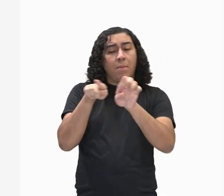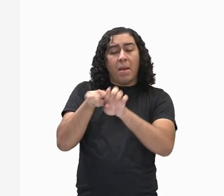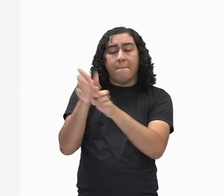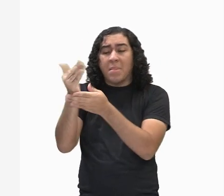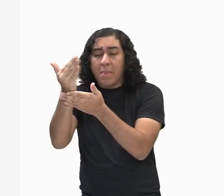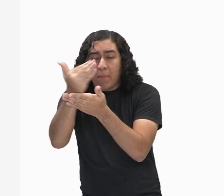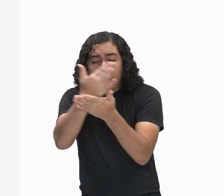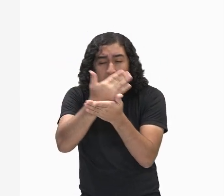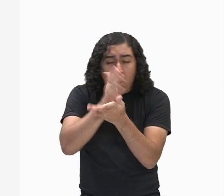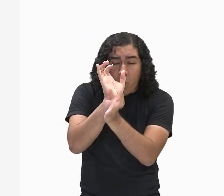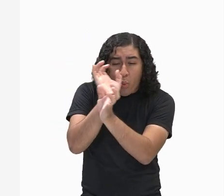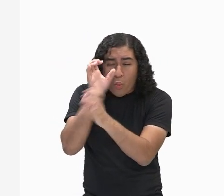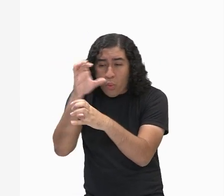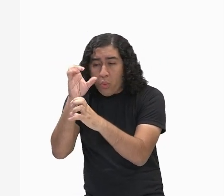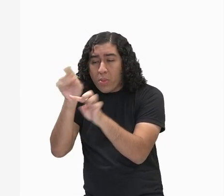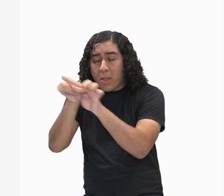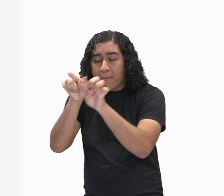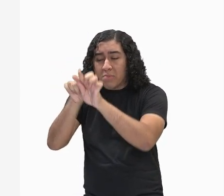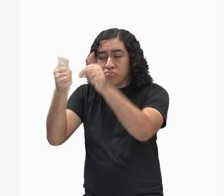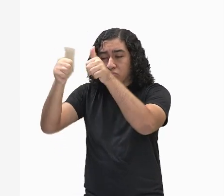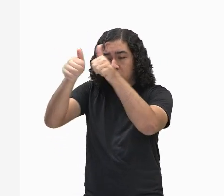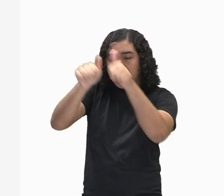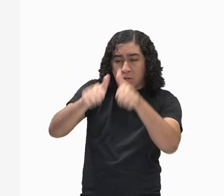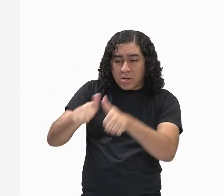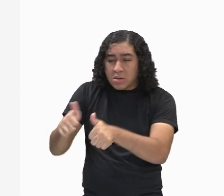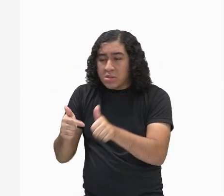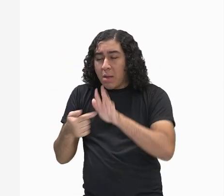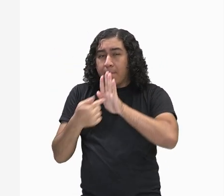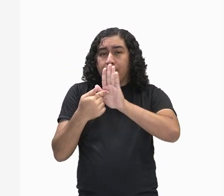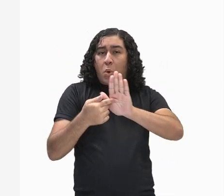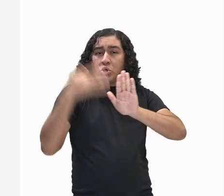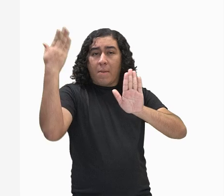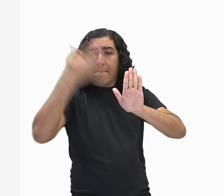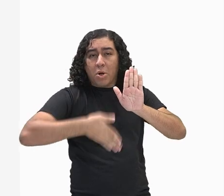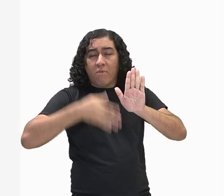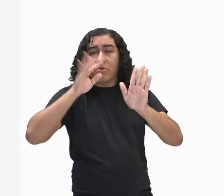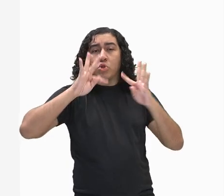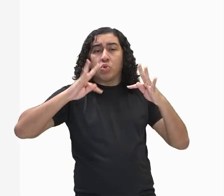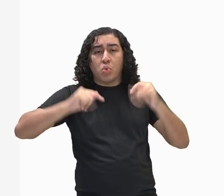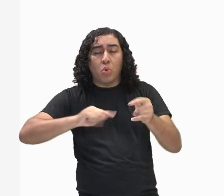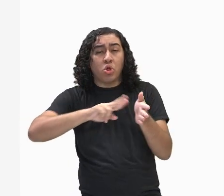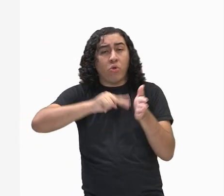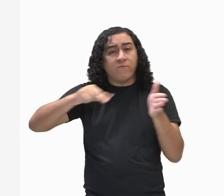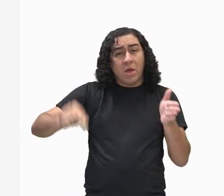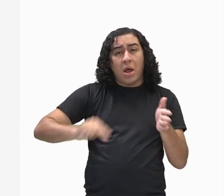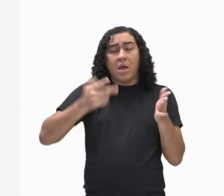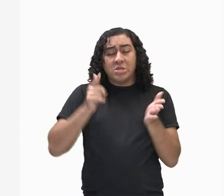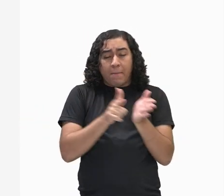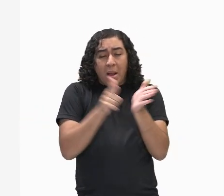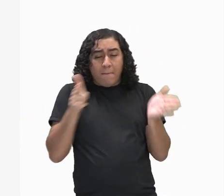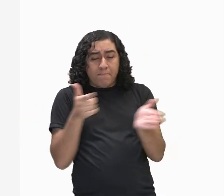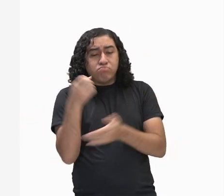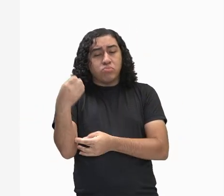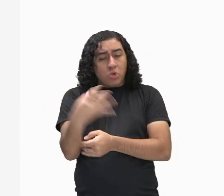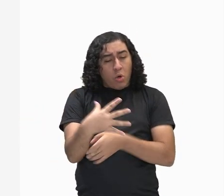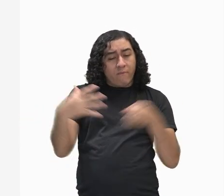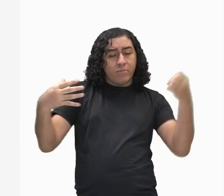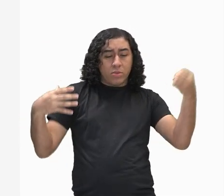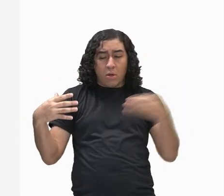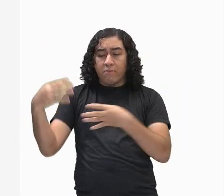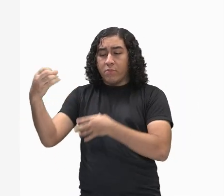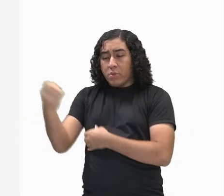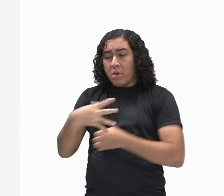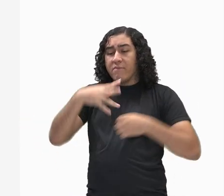observação, trazendo para nós, né, todas essas notícias, todos esses eventos novos, essas mudanças